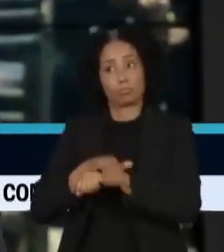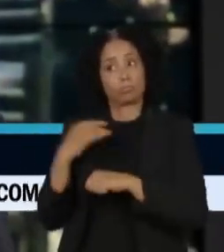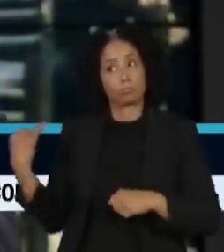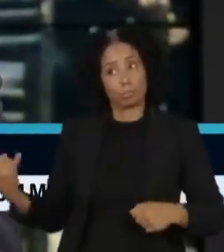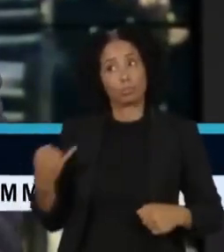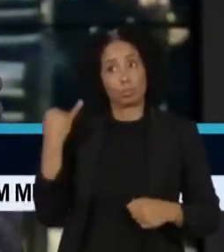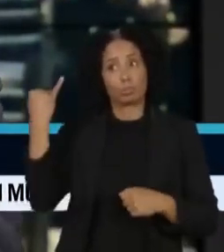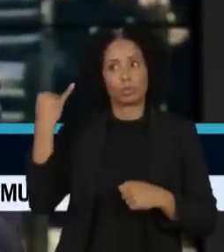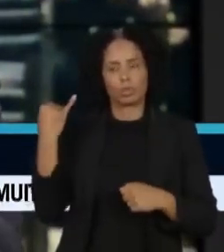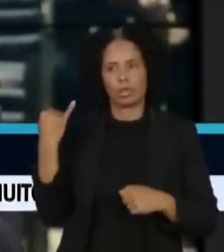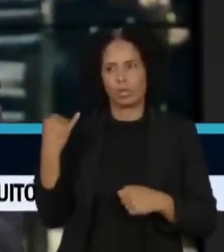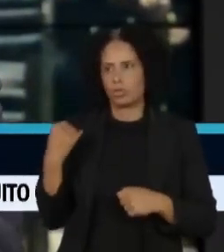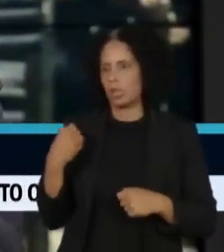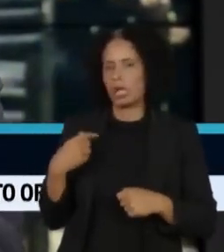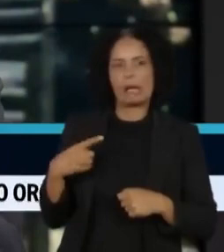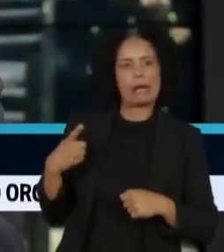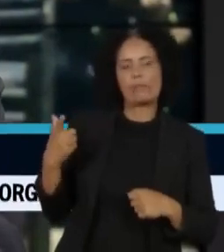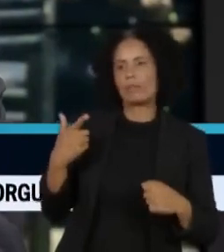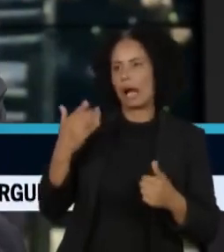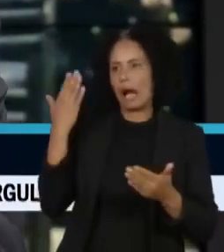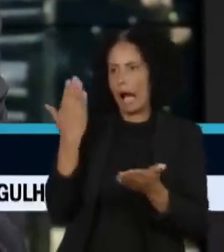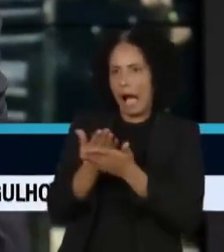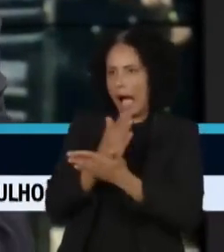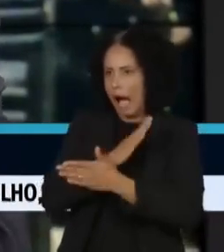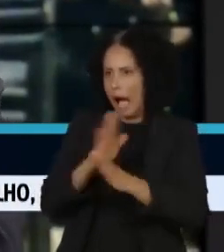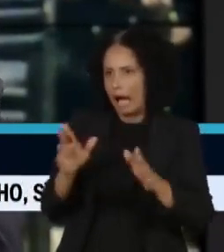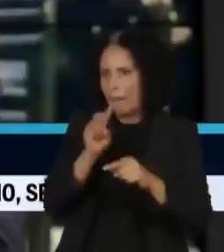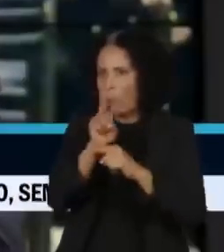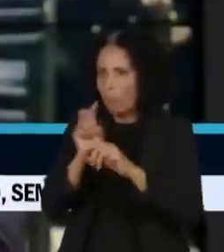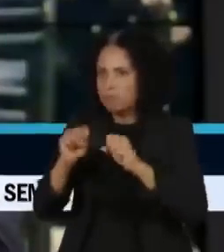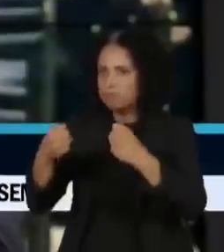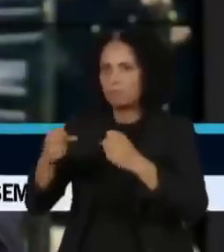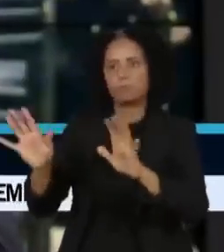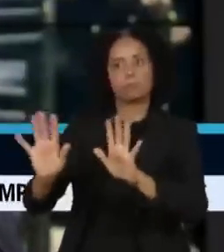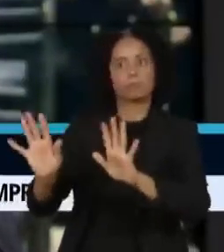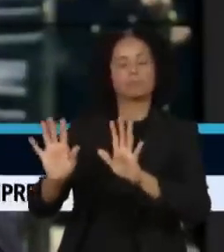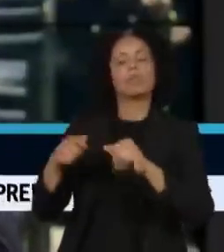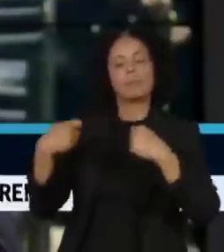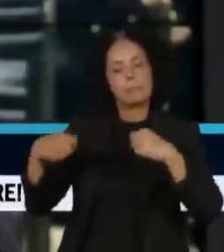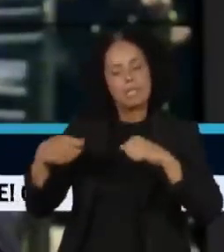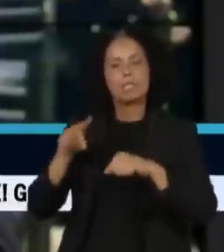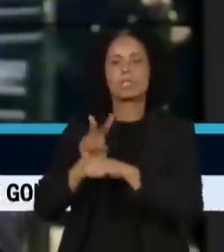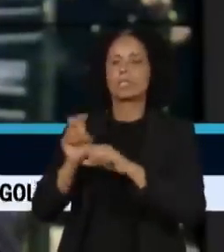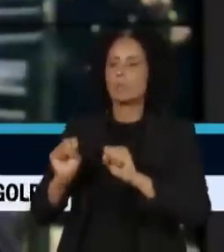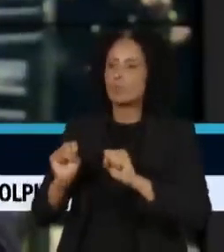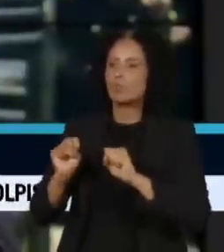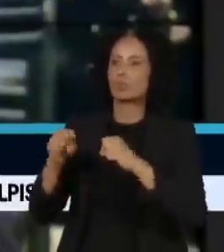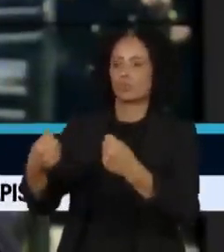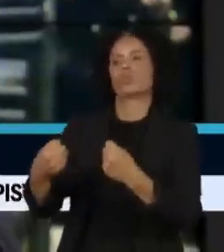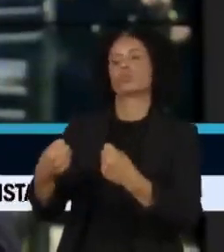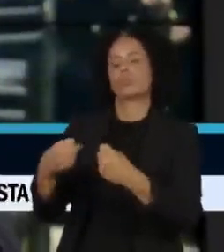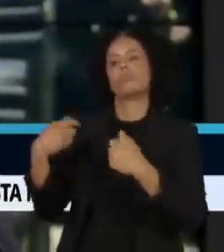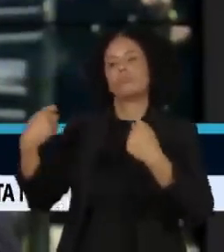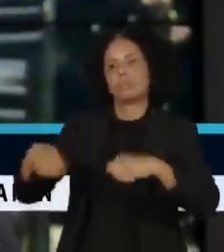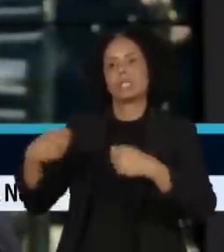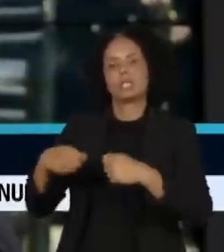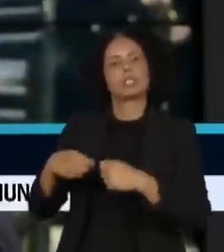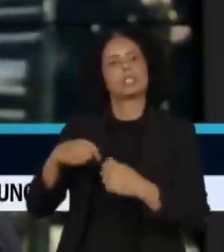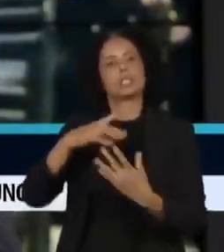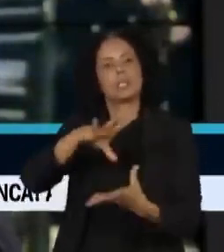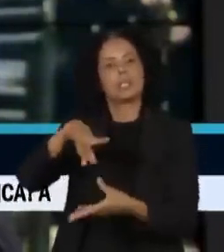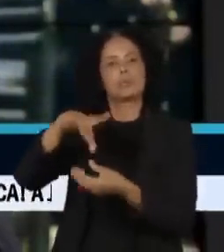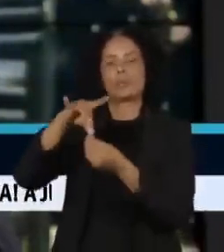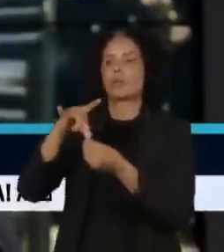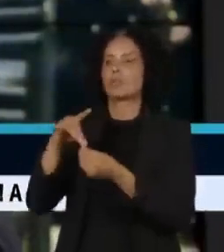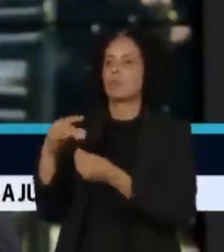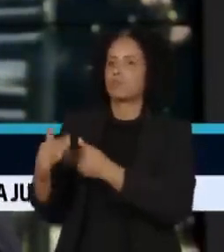para nós não baixarmos agora isso é importante para a gente olhar e falar nós temos de cuidar o tempo inteiro porque a democracia